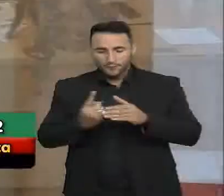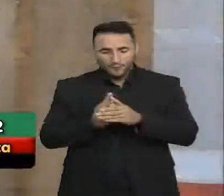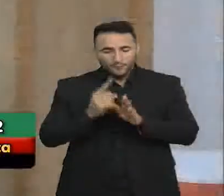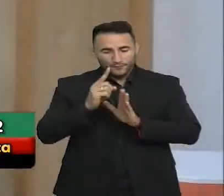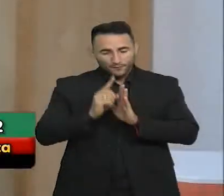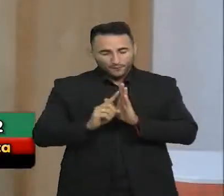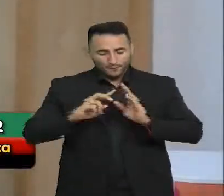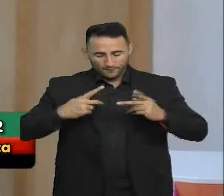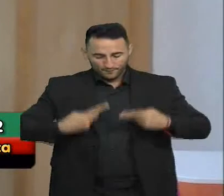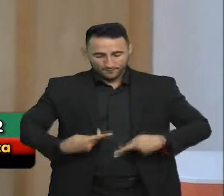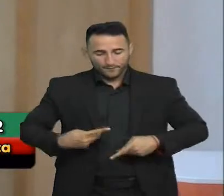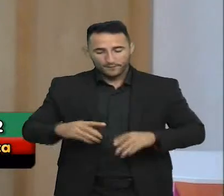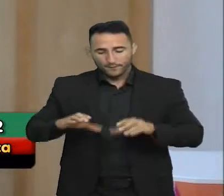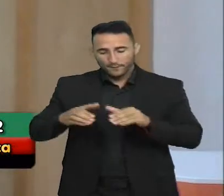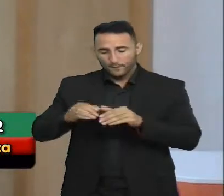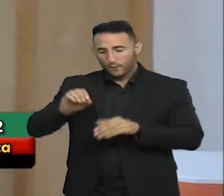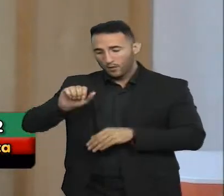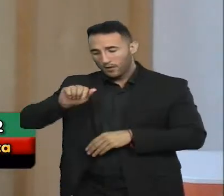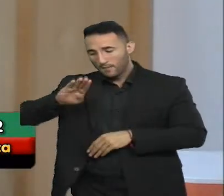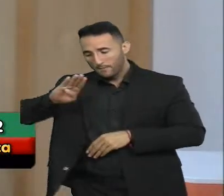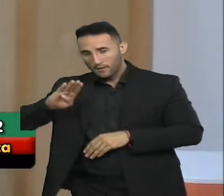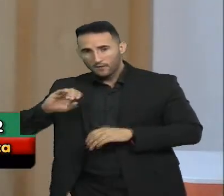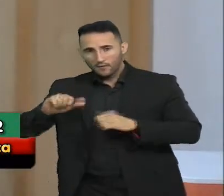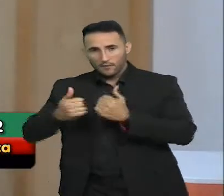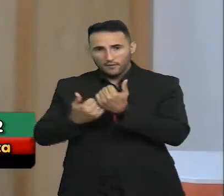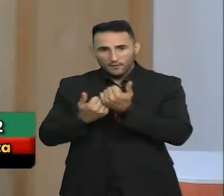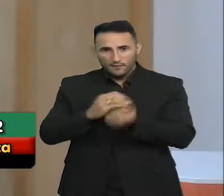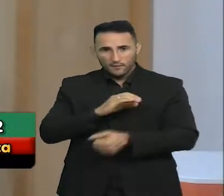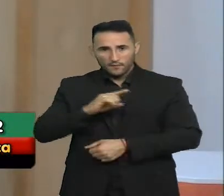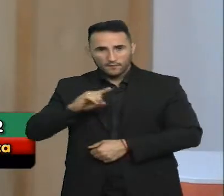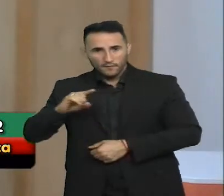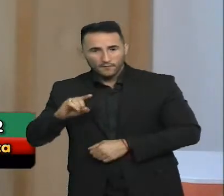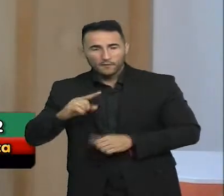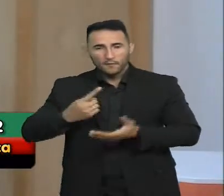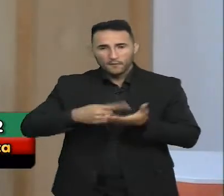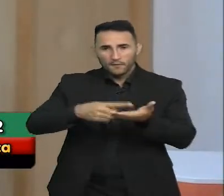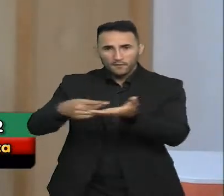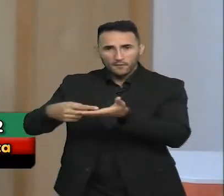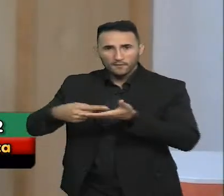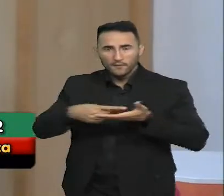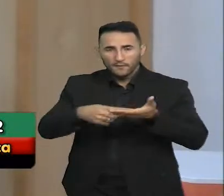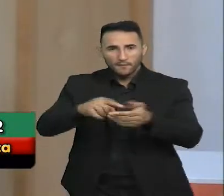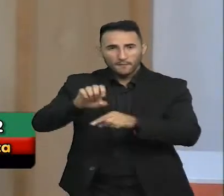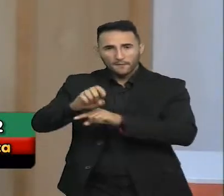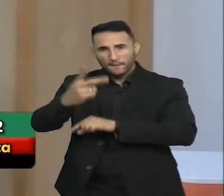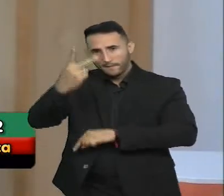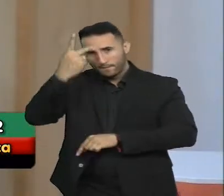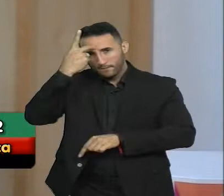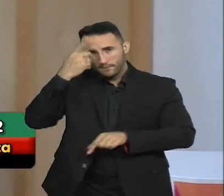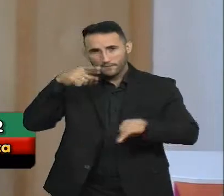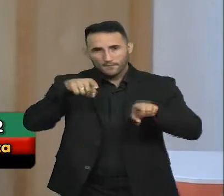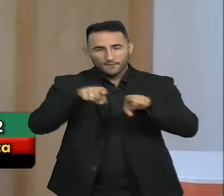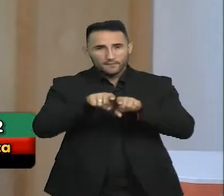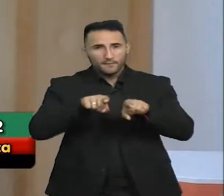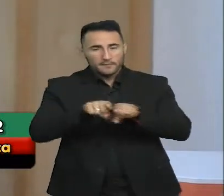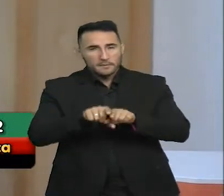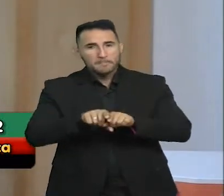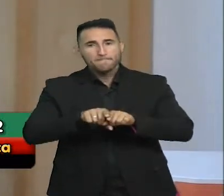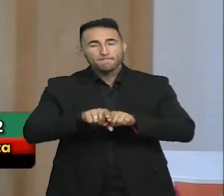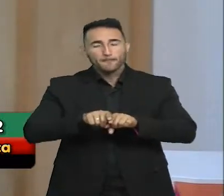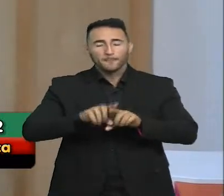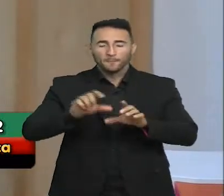Humanos da OAB Osasco, coordenadora adjunta do Núcleo de Articulação em Direitos Humanos do Estado de São Paulo, juntas à nossa